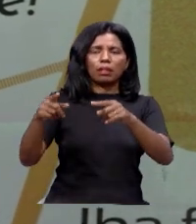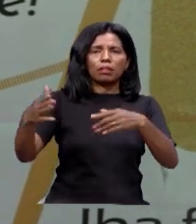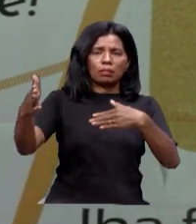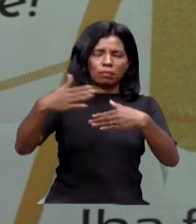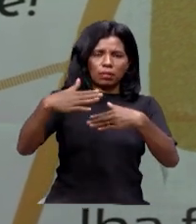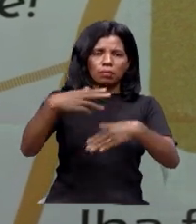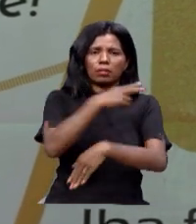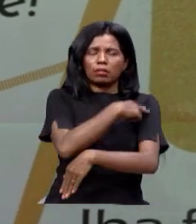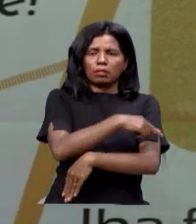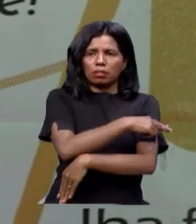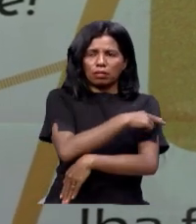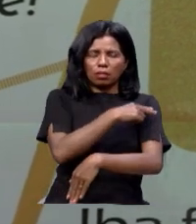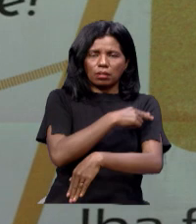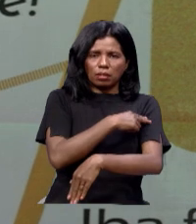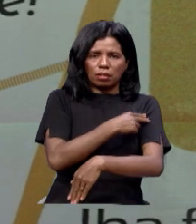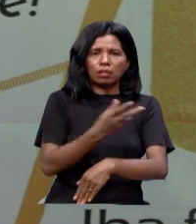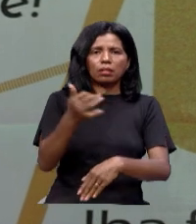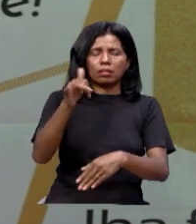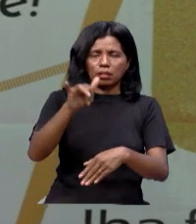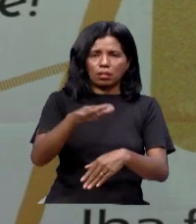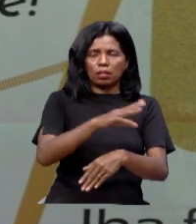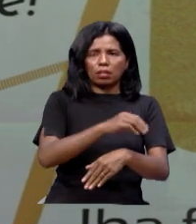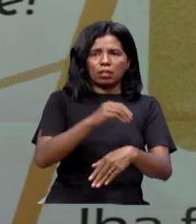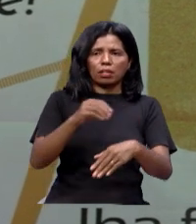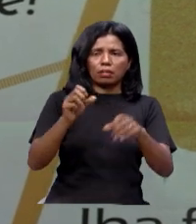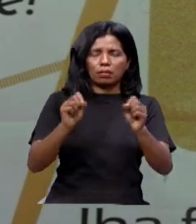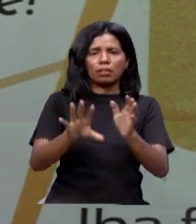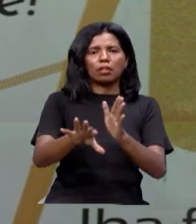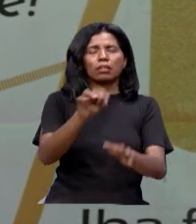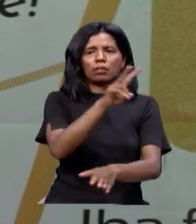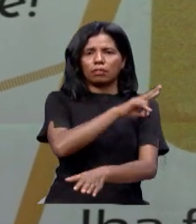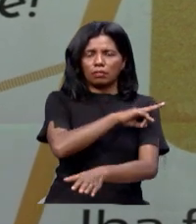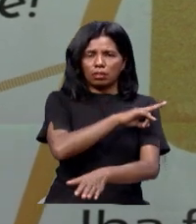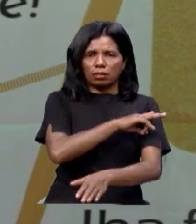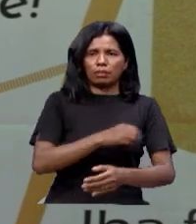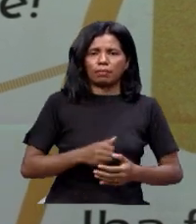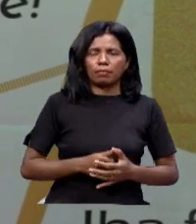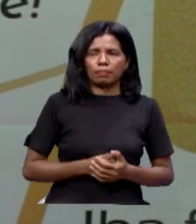ha, posto saúde sira, centro saúde sira, hodi retan vacina.